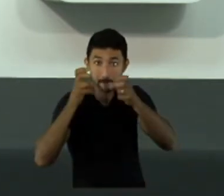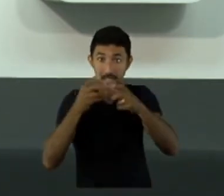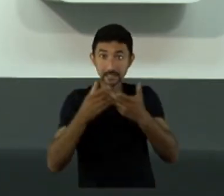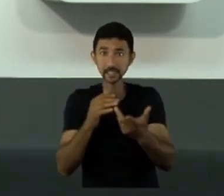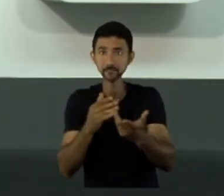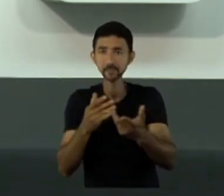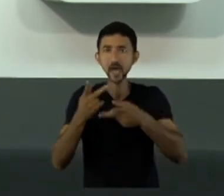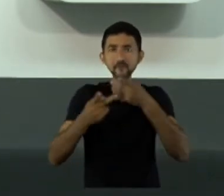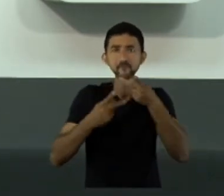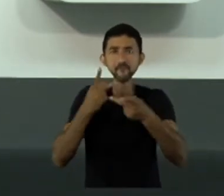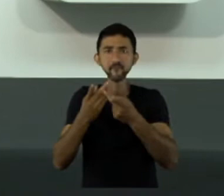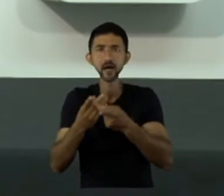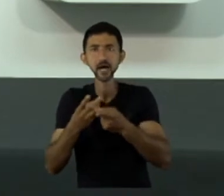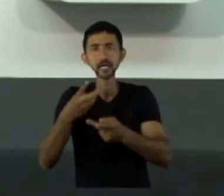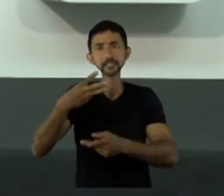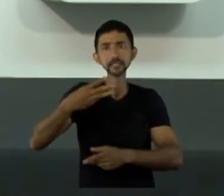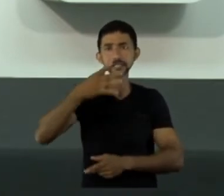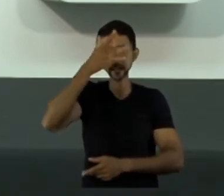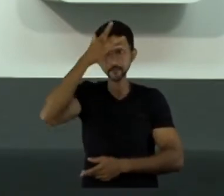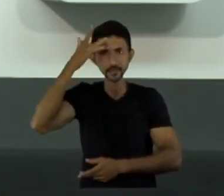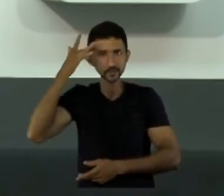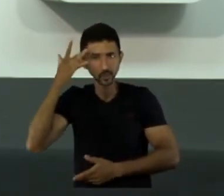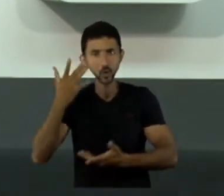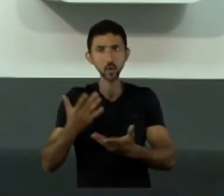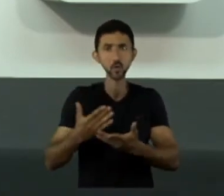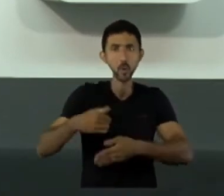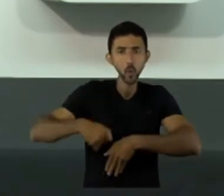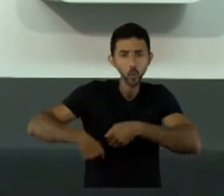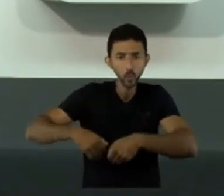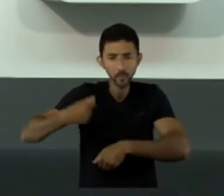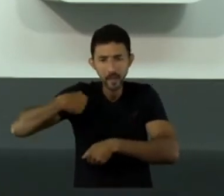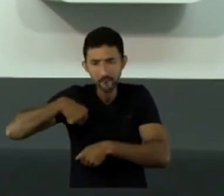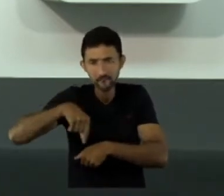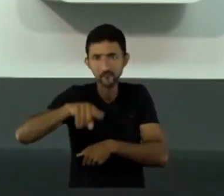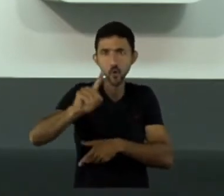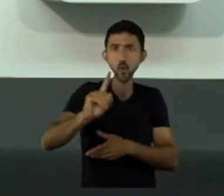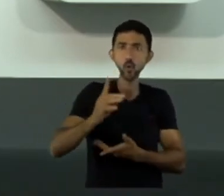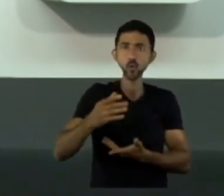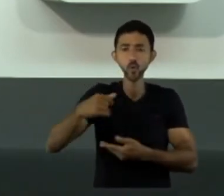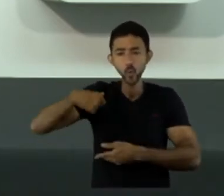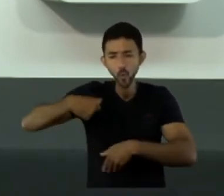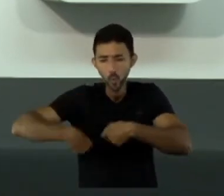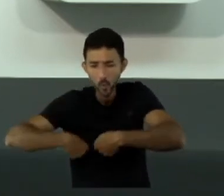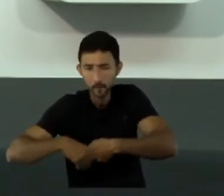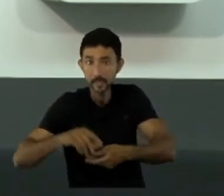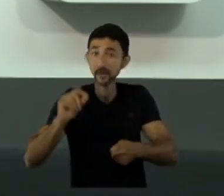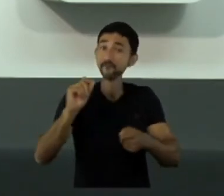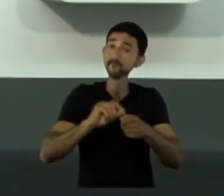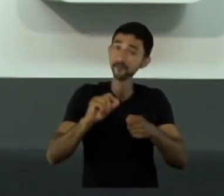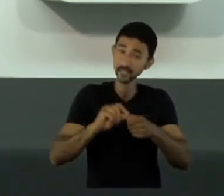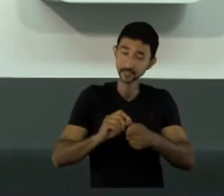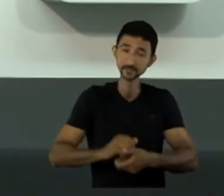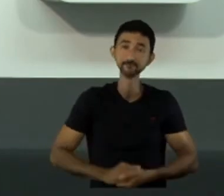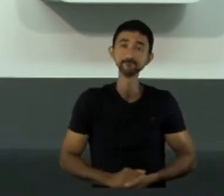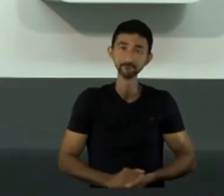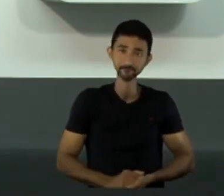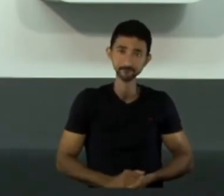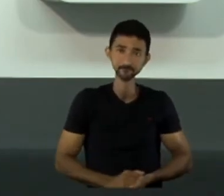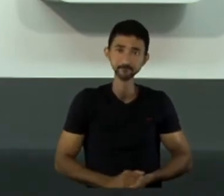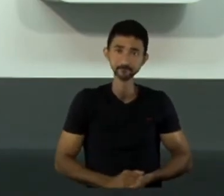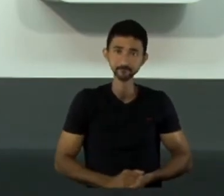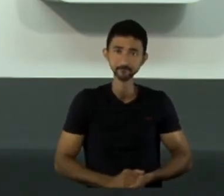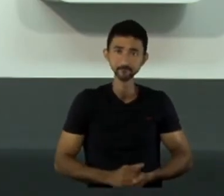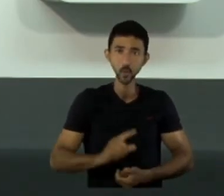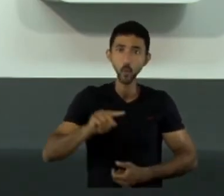pela fala, sempre em terceira pessoa, o Curupira foi, o Curupira fez. Entendeu? Então, vamos